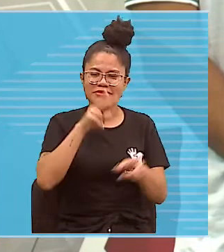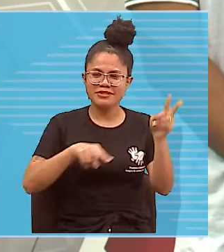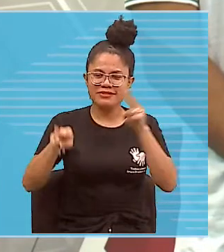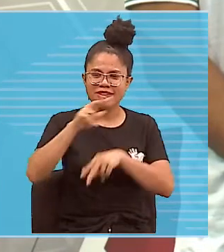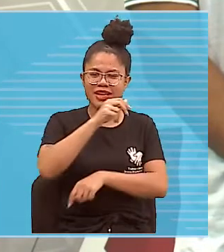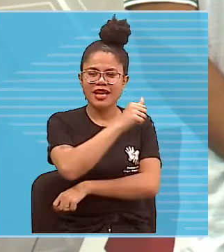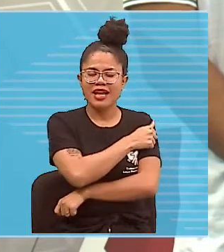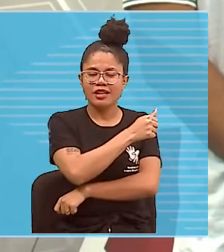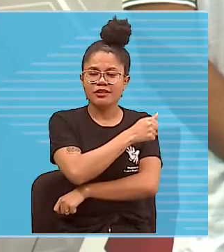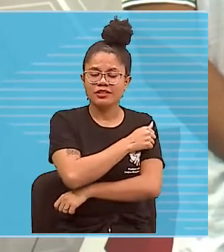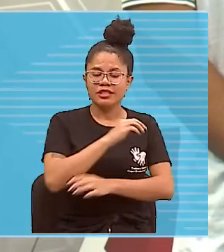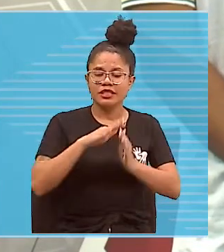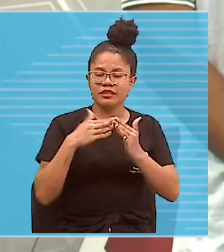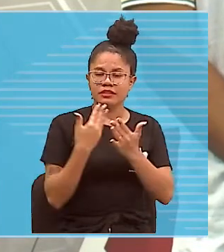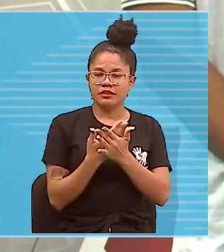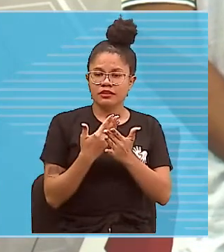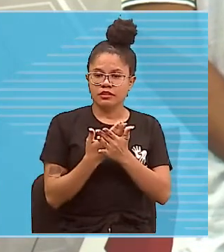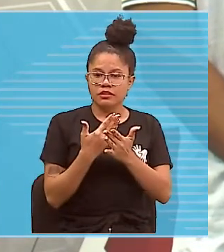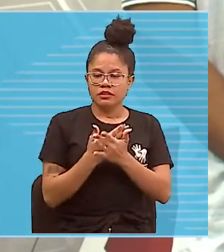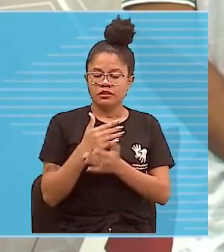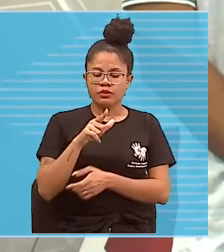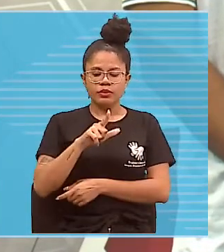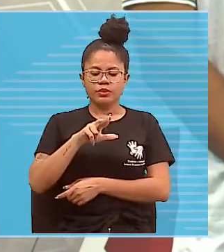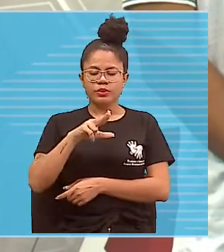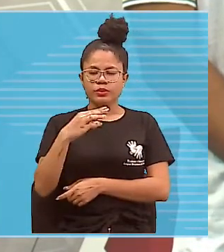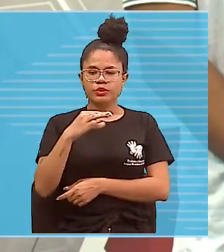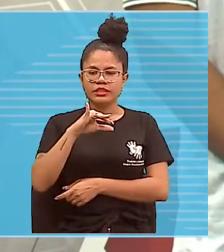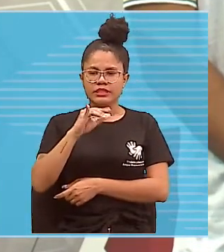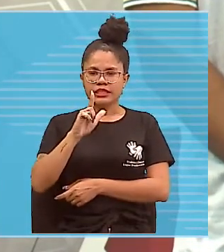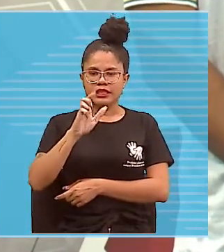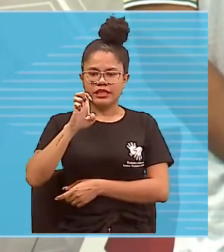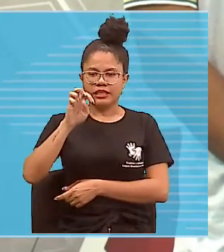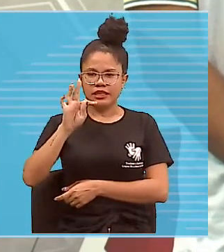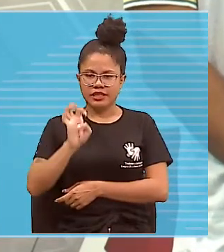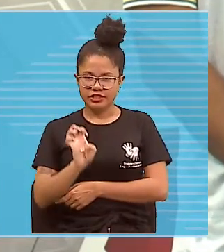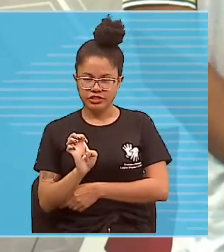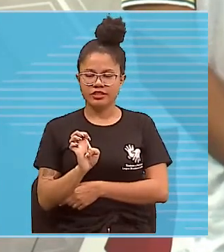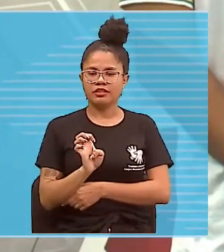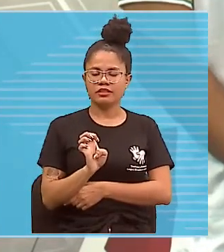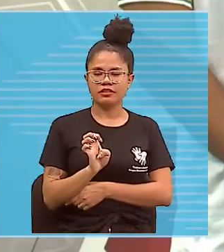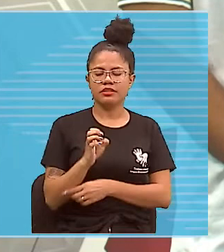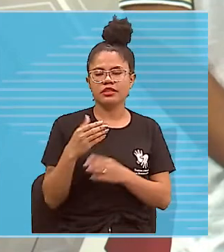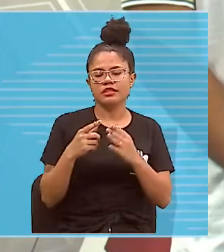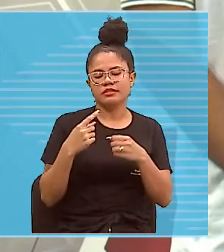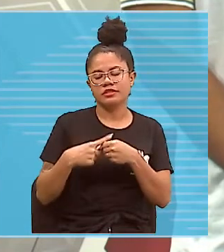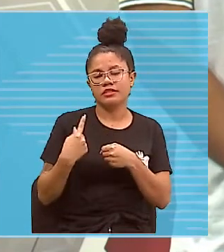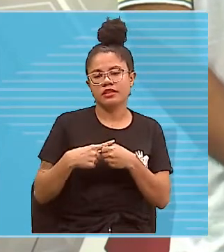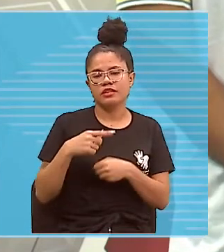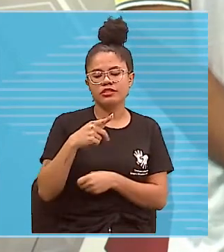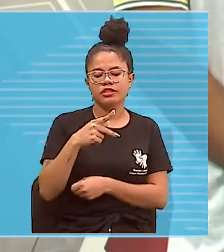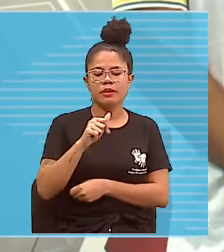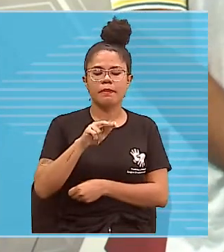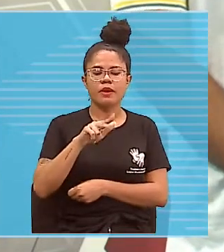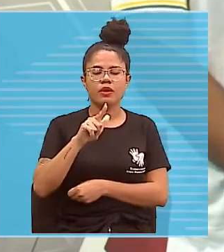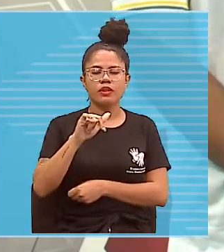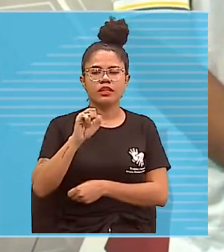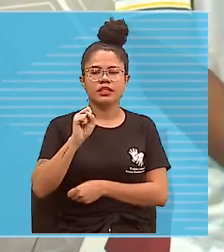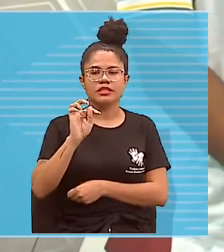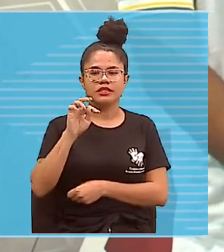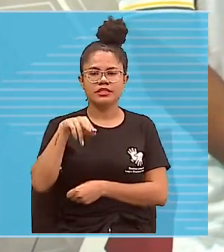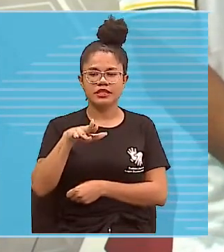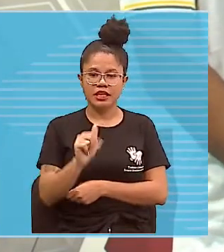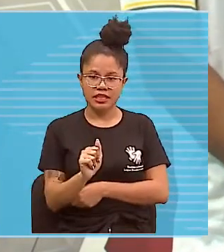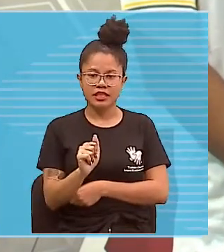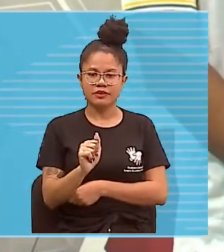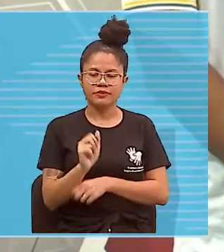alunos do set, Lucinete Santana, lá de Paulistana, no Piauí. Agora a gente vai ter o nosso quadro Gente que